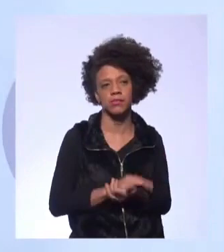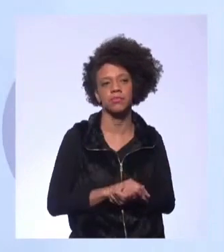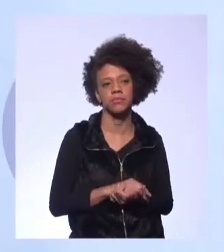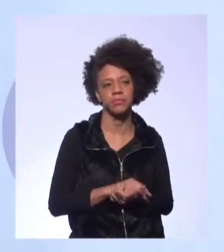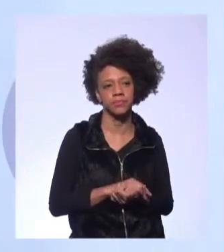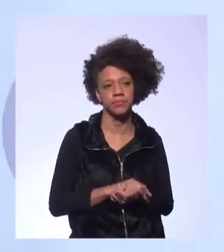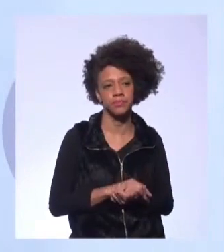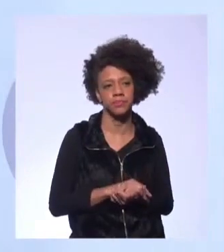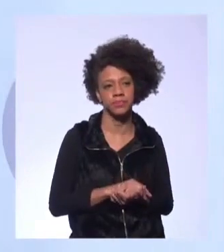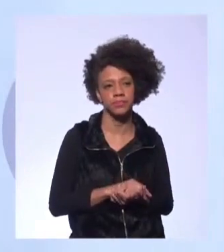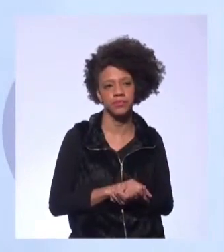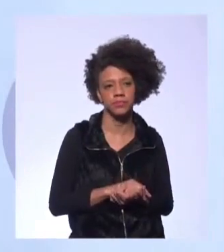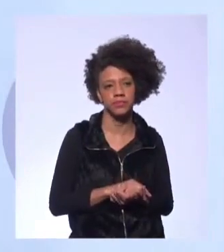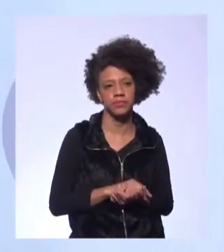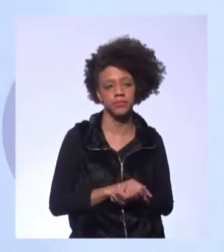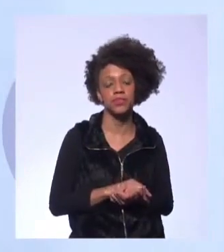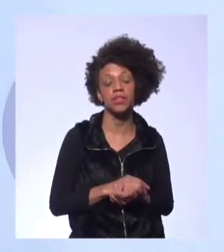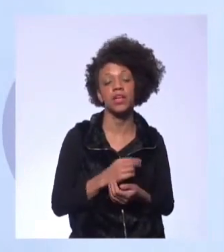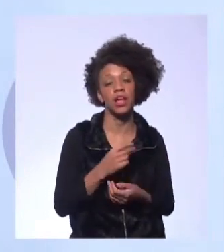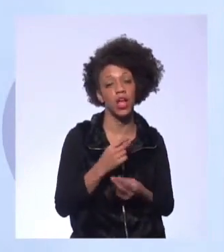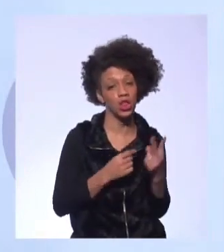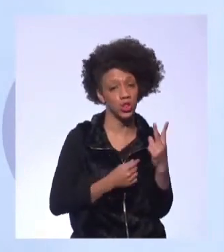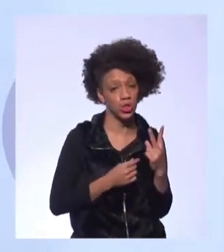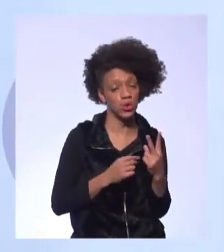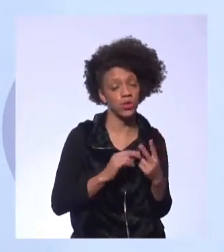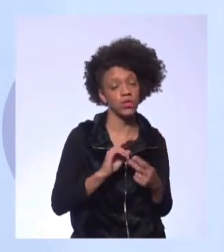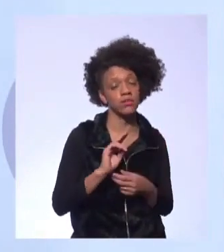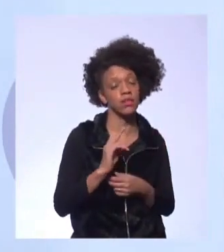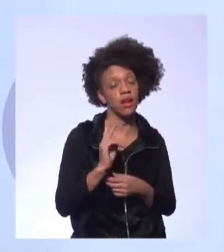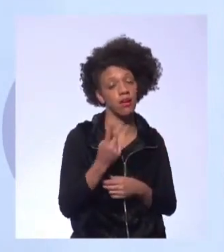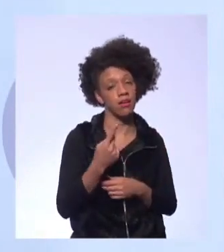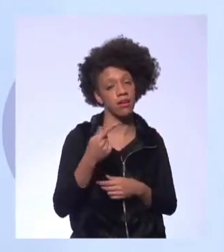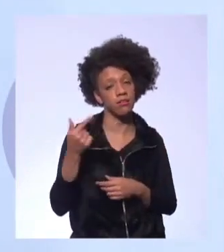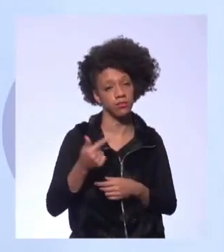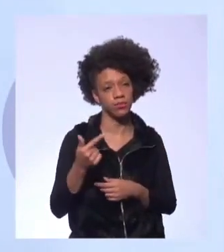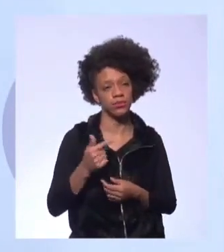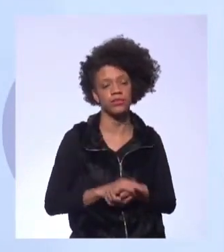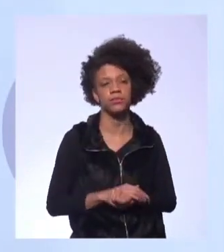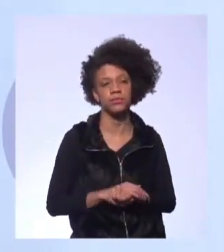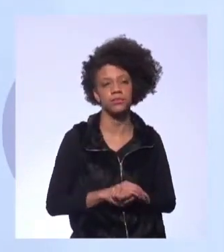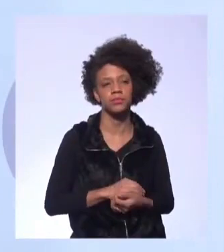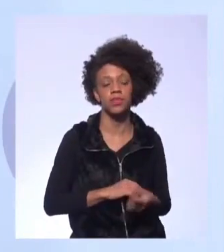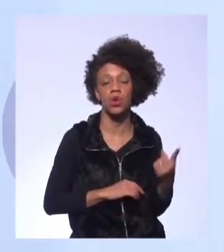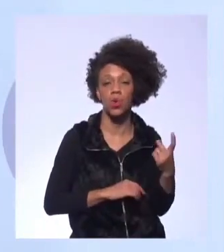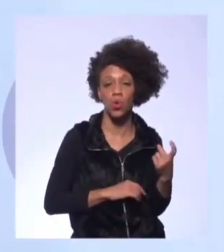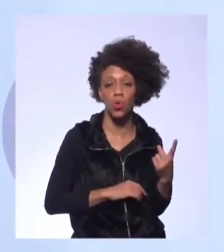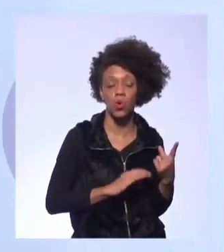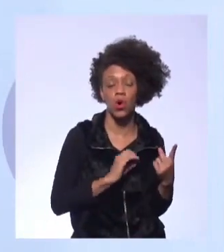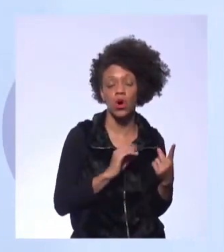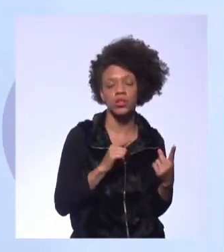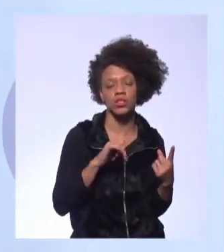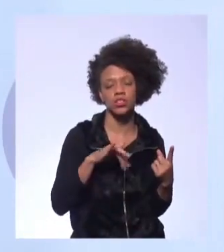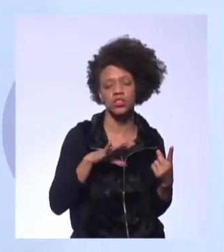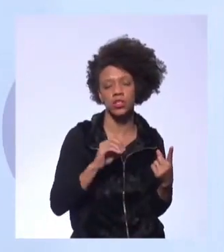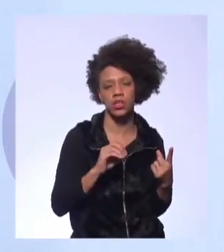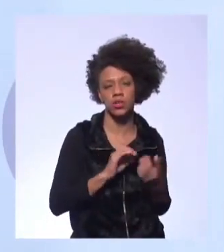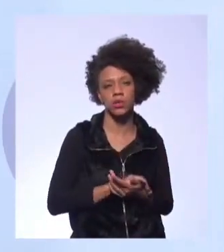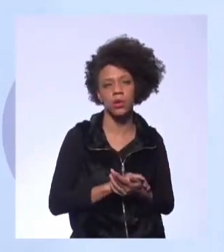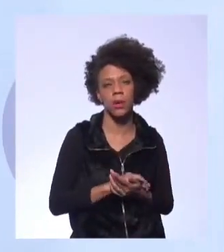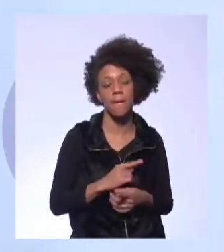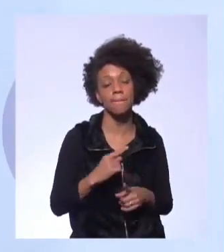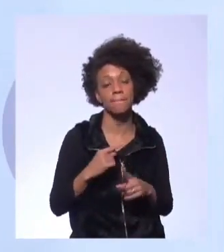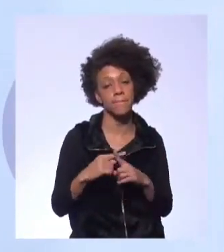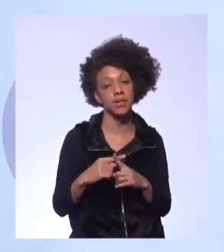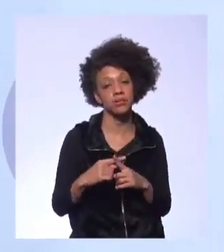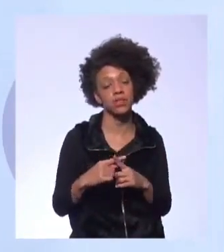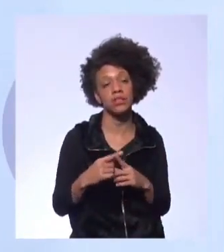hidrogênio. Aqui eu tenho 2 hidrogênio. Aqui eu tenho 1 oxigênio mais 2